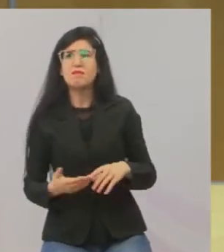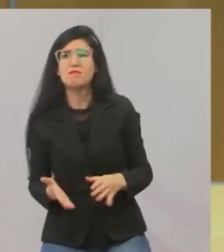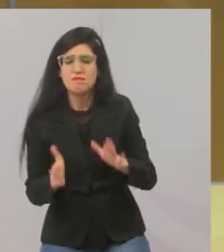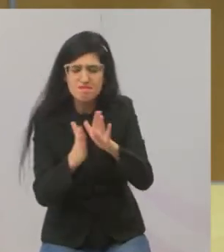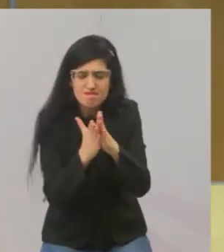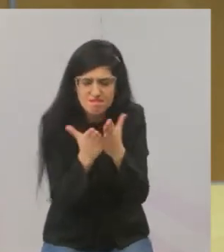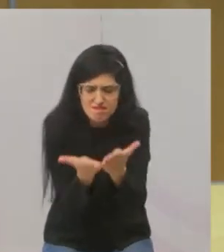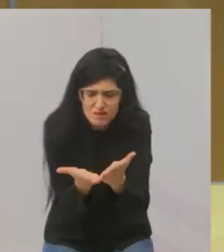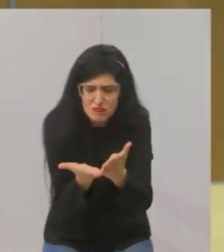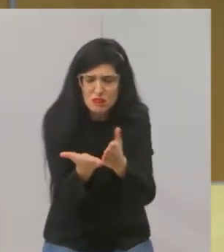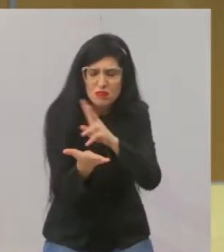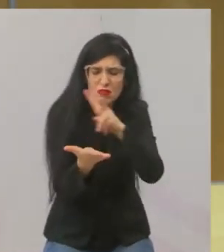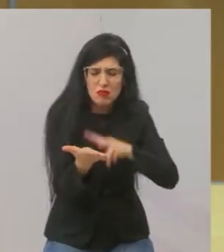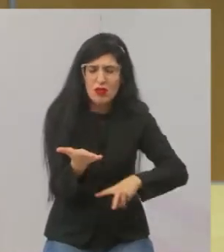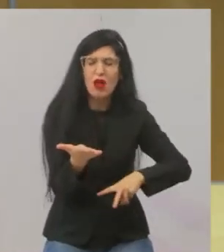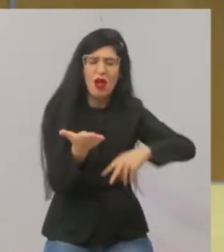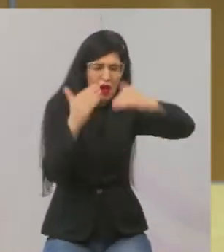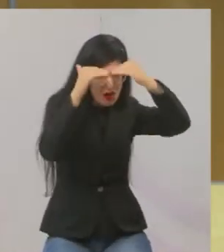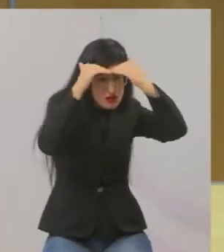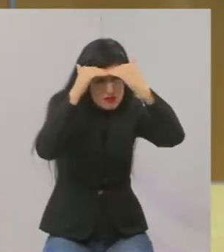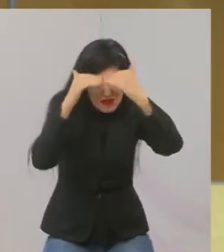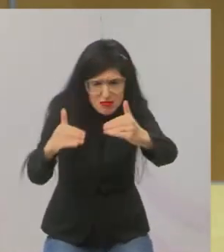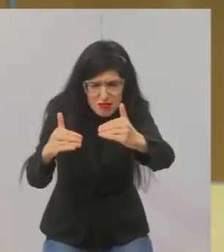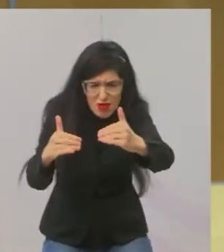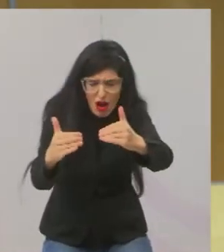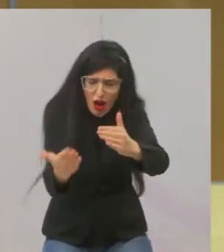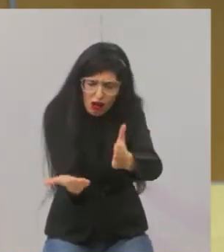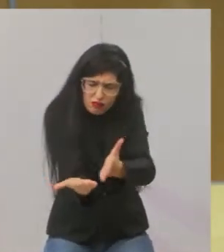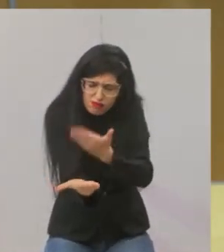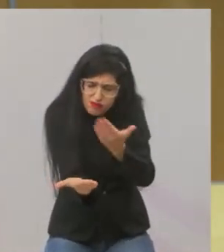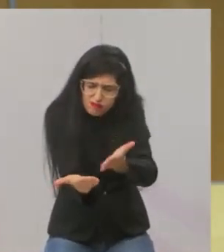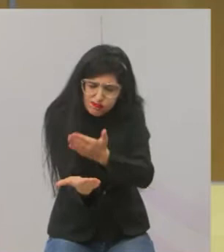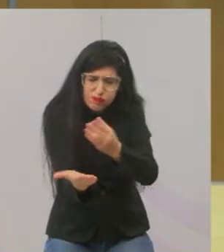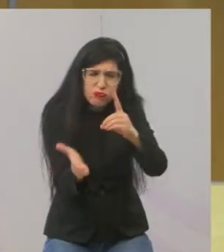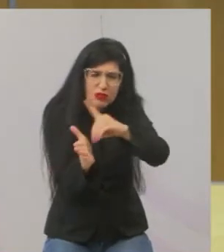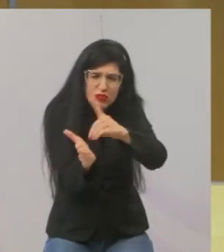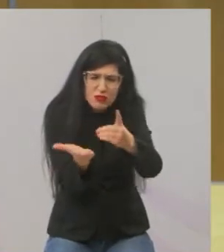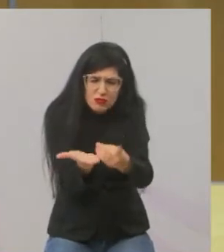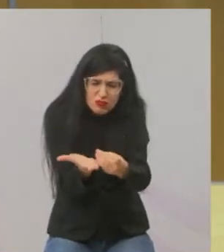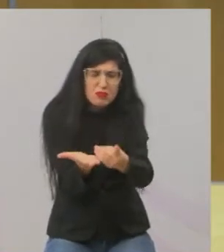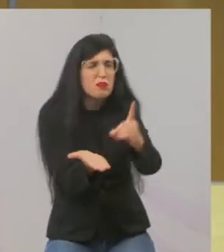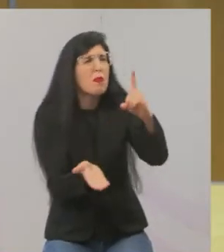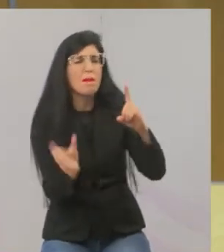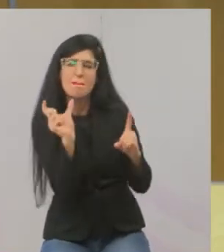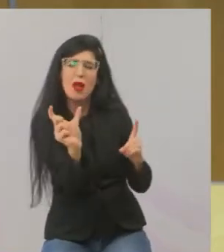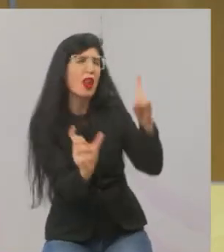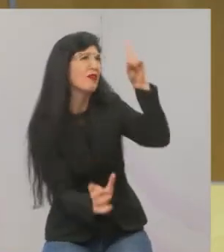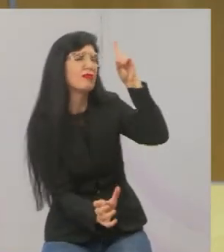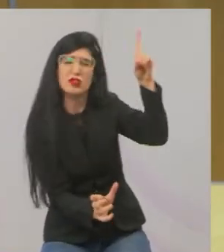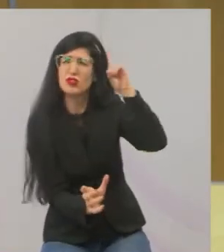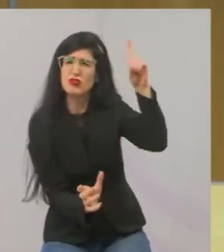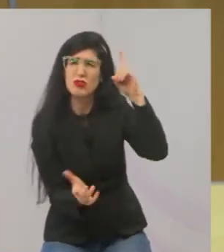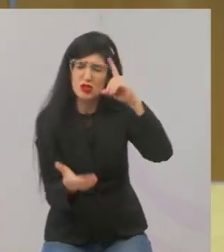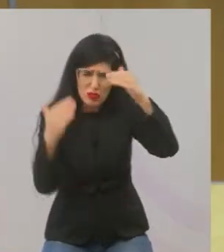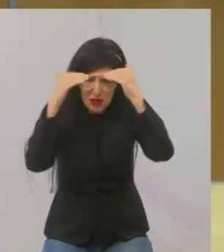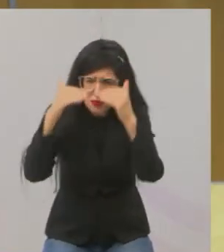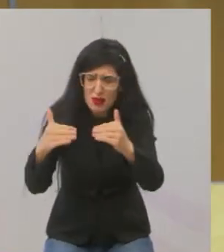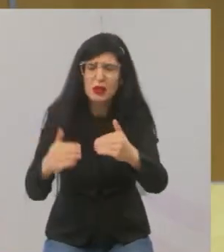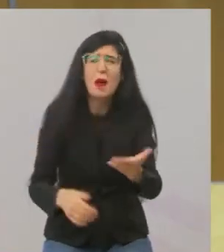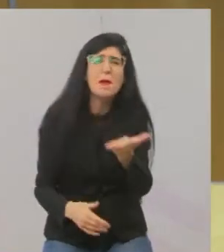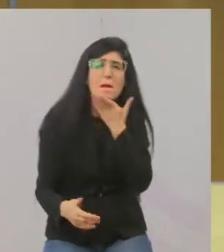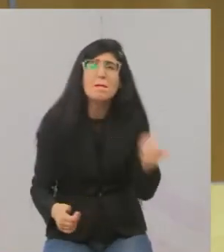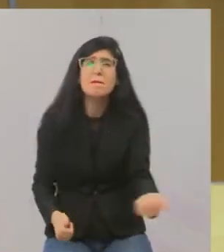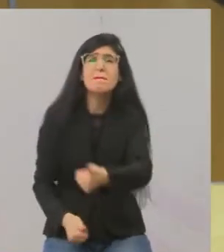uma Jacareí, como diz o Valmir, melhor cidade do Vale do Paraíba. Muito